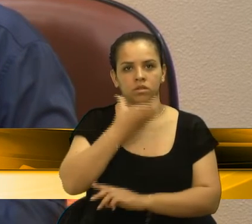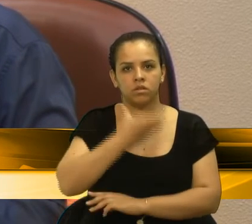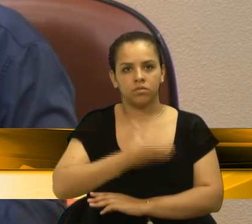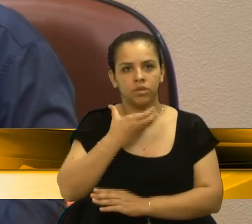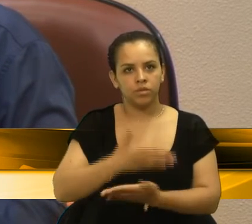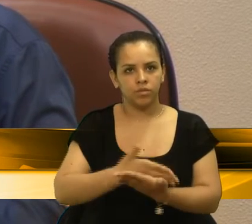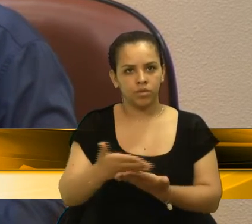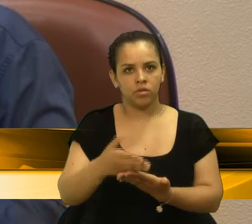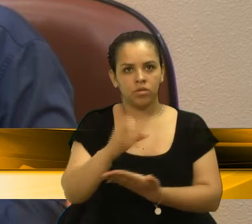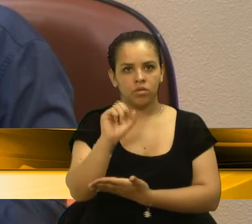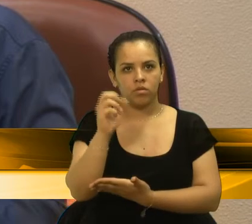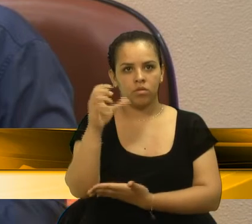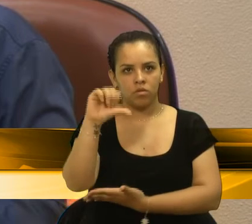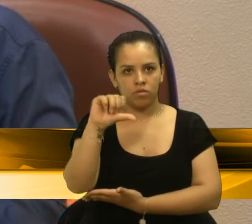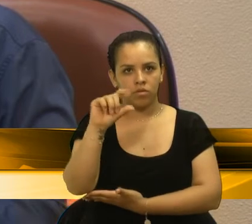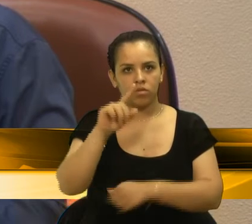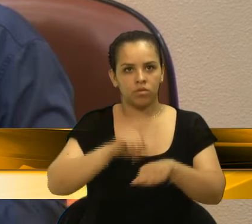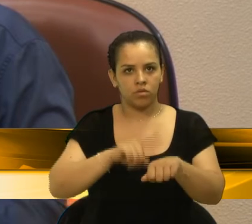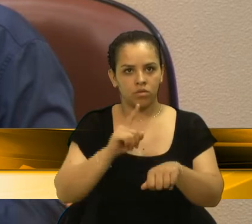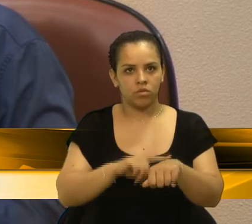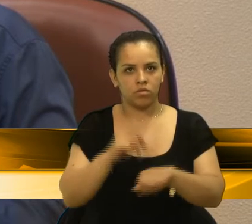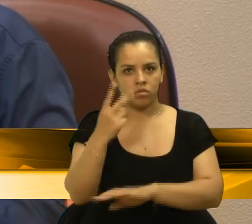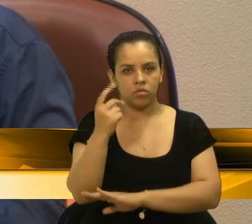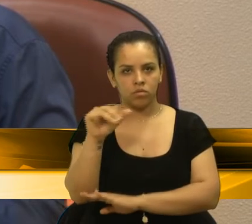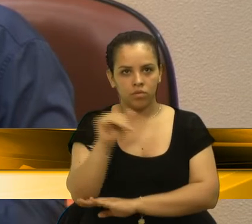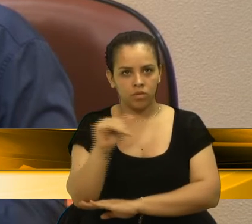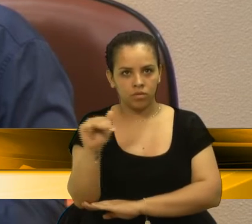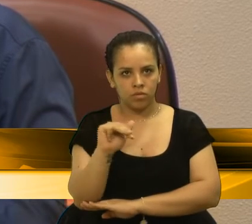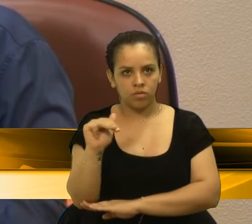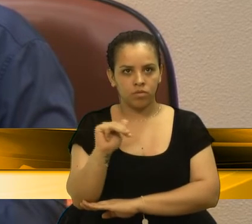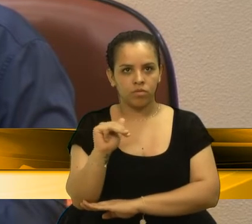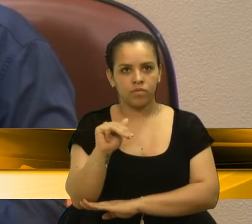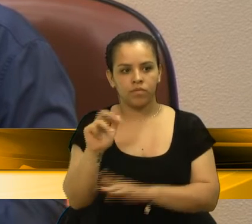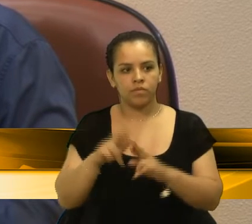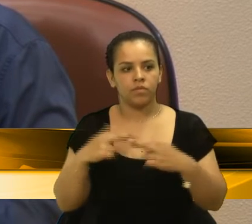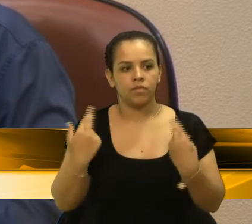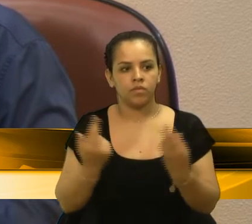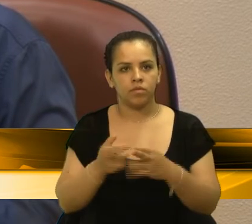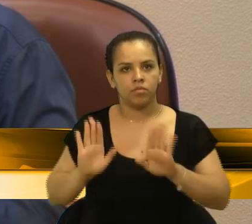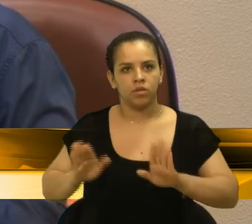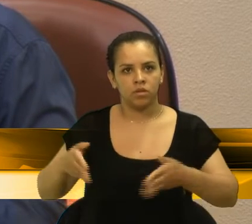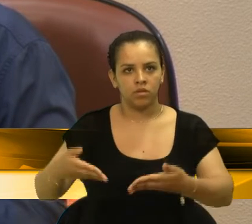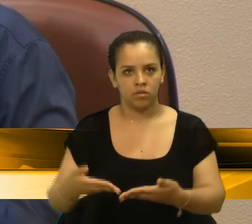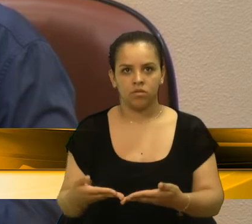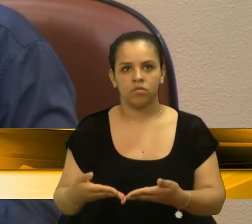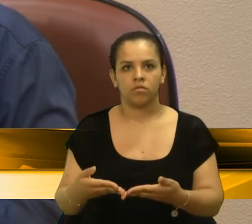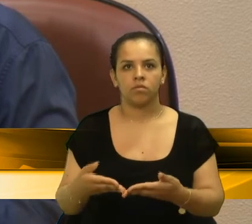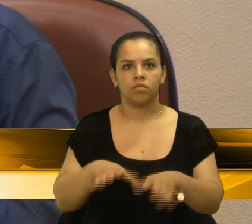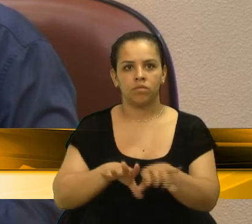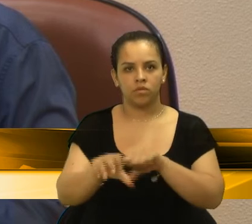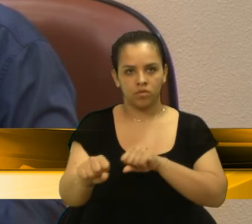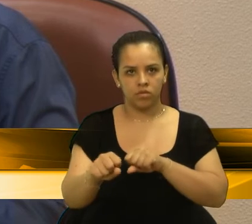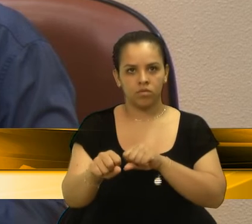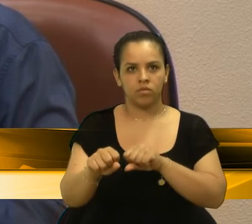início às 9 horas e 8 minutos, na sala de comissões, vereadora Gini Petef, reuniu-se a comissão processante formada para apurar denúncias apresentadas contra o chefe do Poder